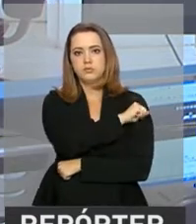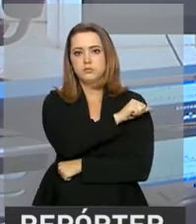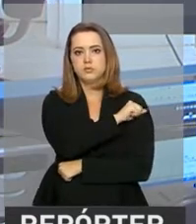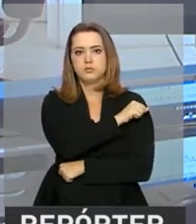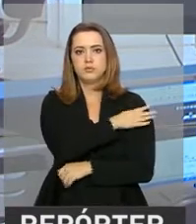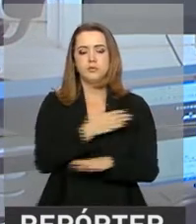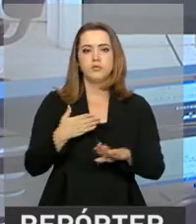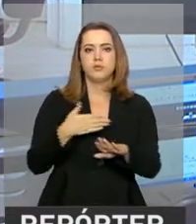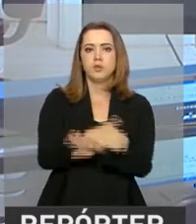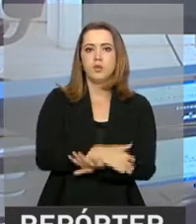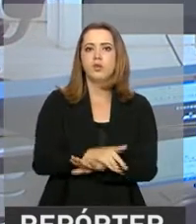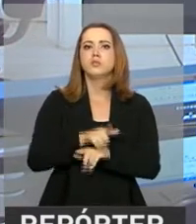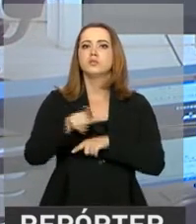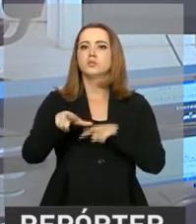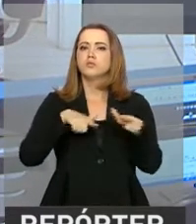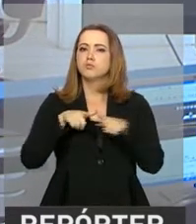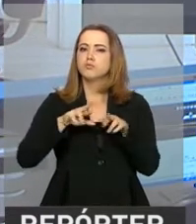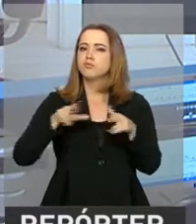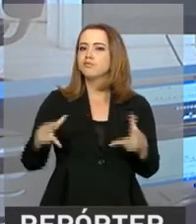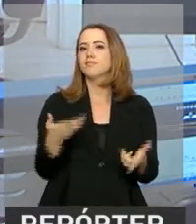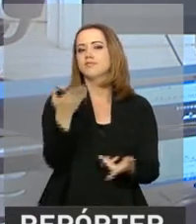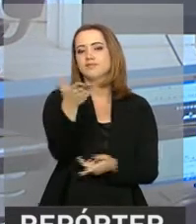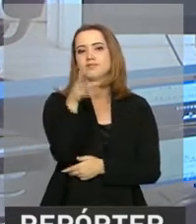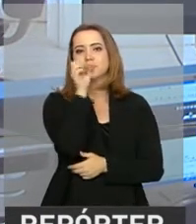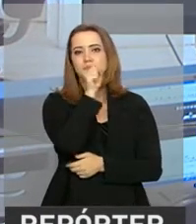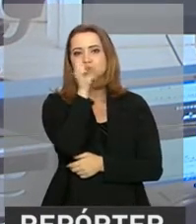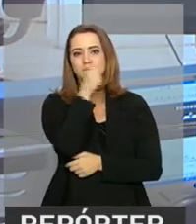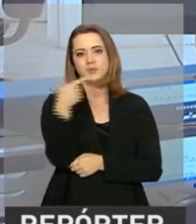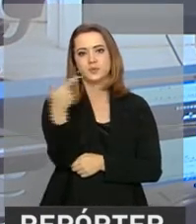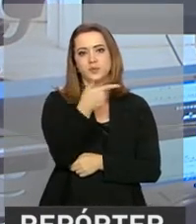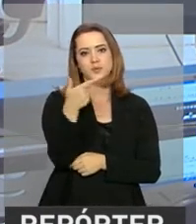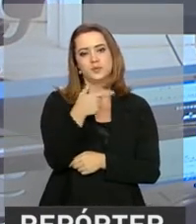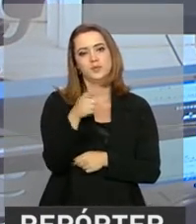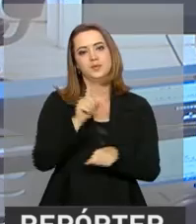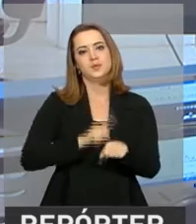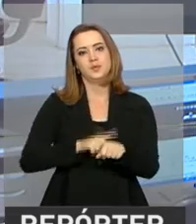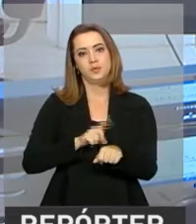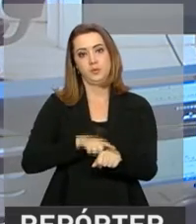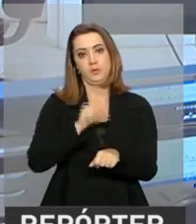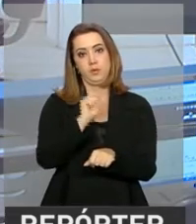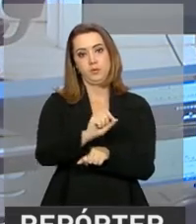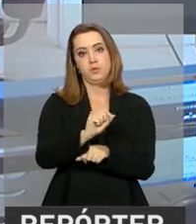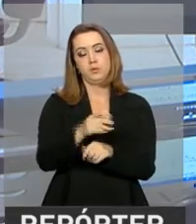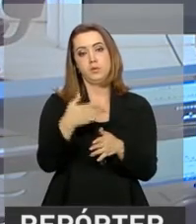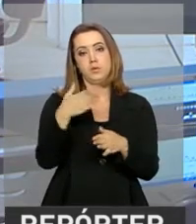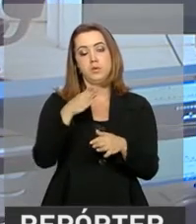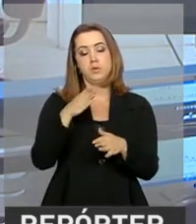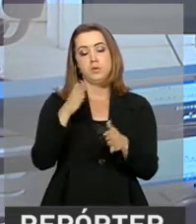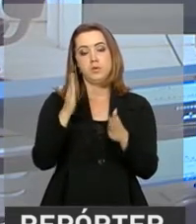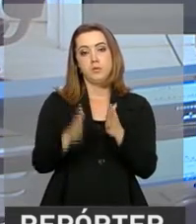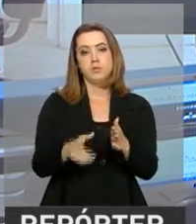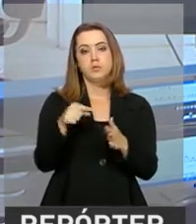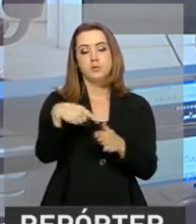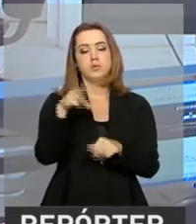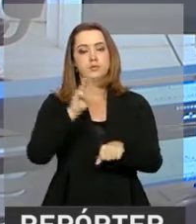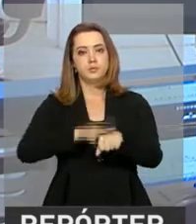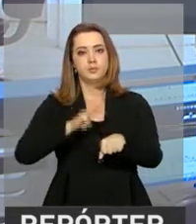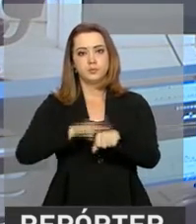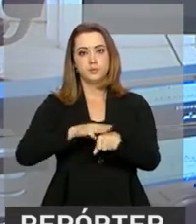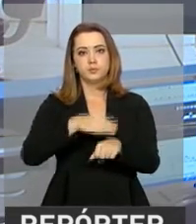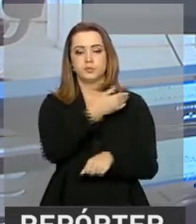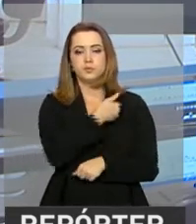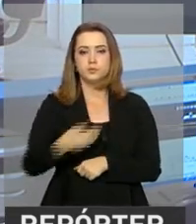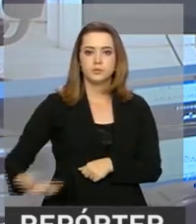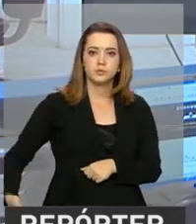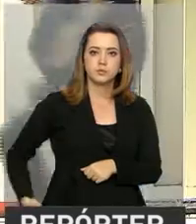de uma atividade diferente no último sábado. Foi a segunda fase da Olimpíada Brasileira de Matemática das Escolas Públicas, Veja na reportagem de